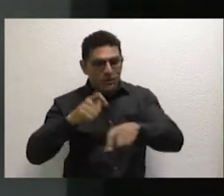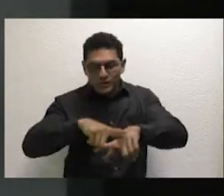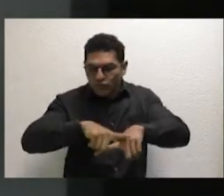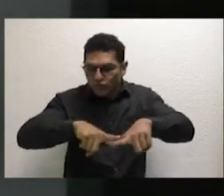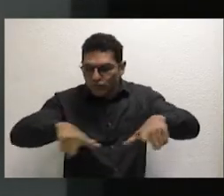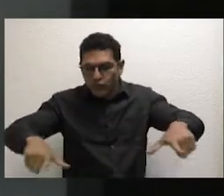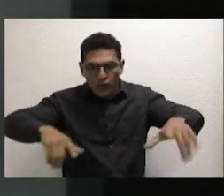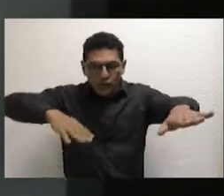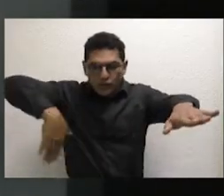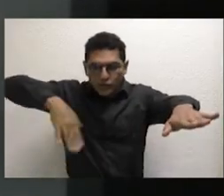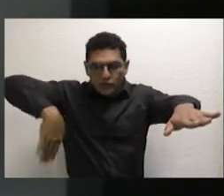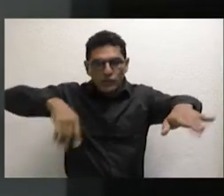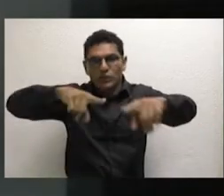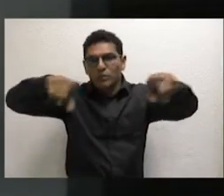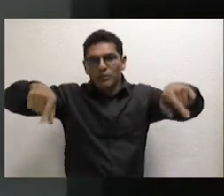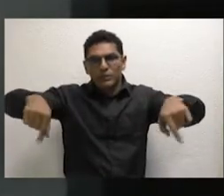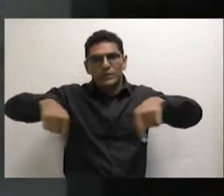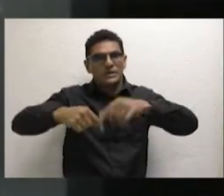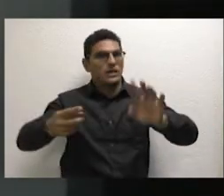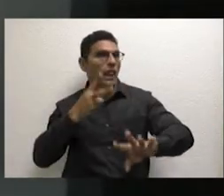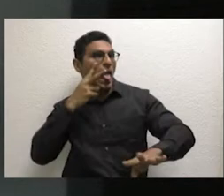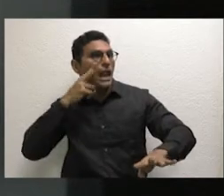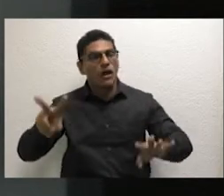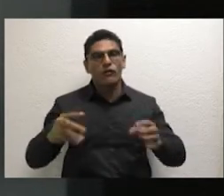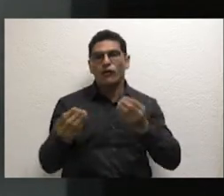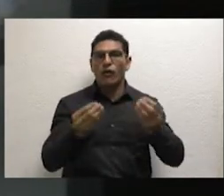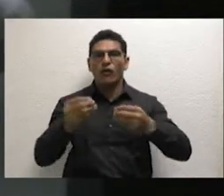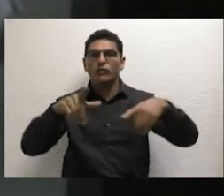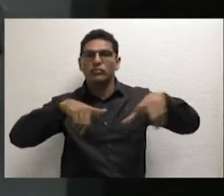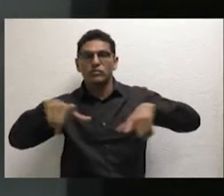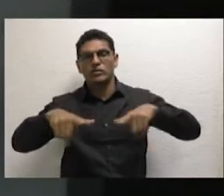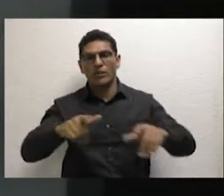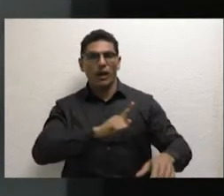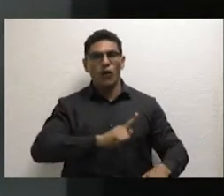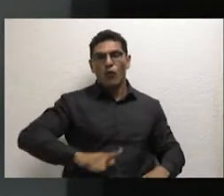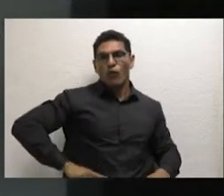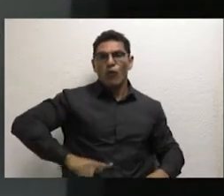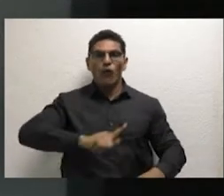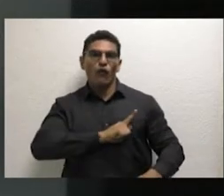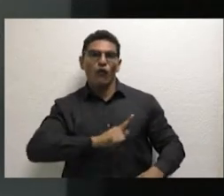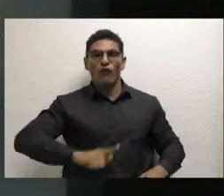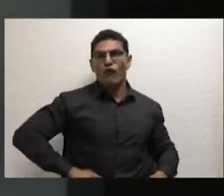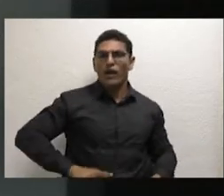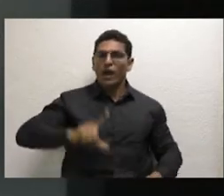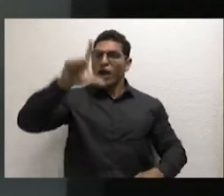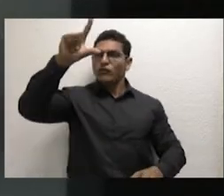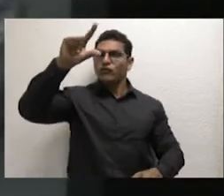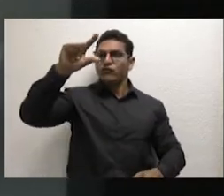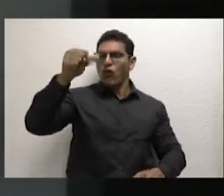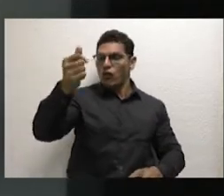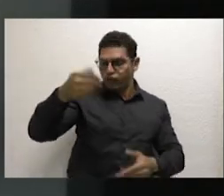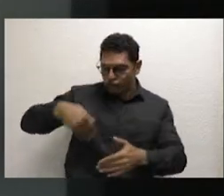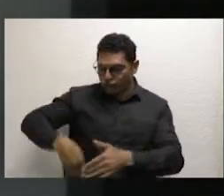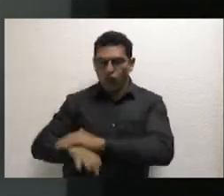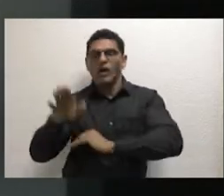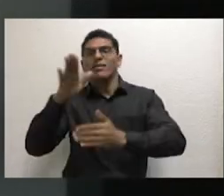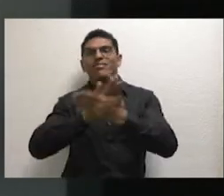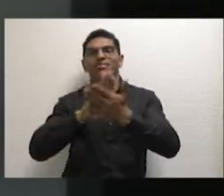e não rever seus atos de um governo que não economiza os centavos